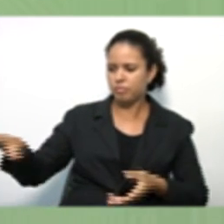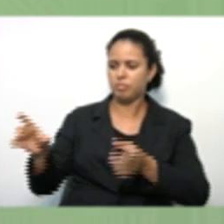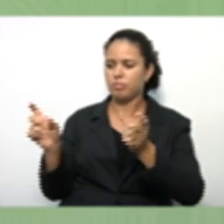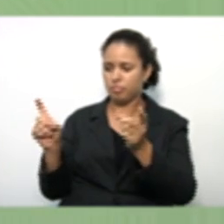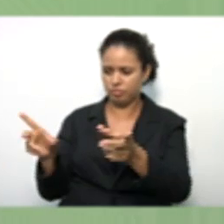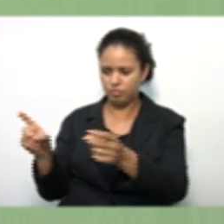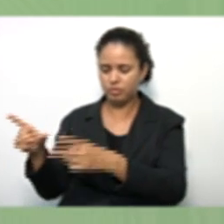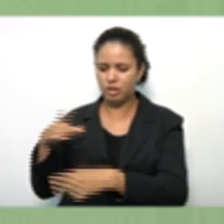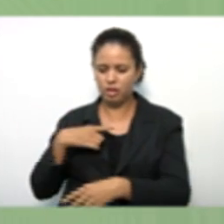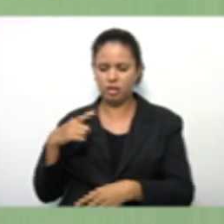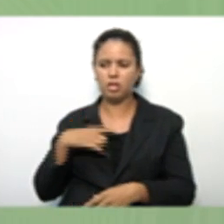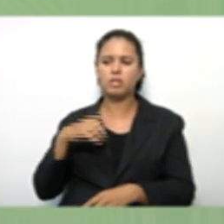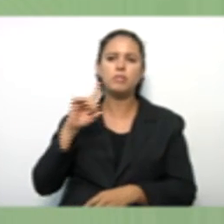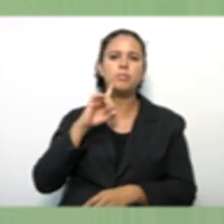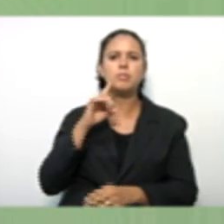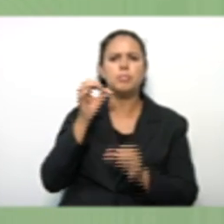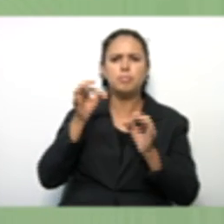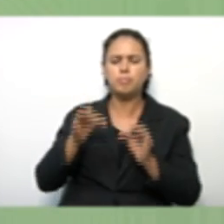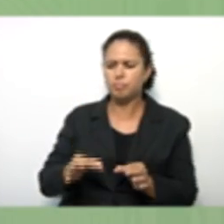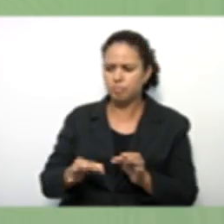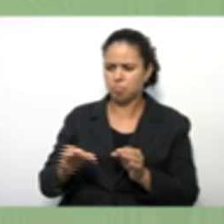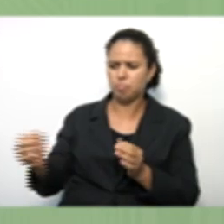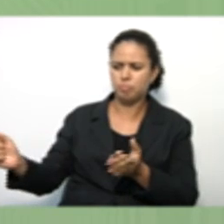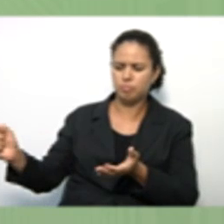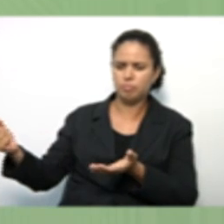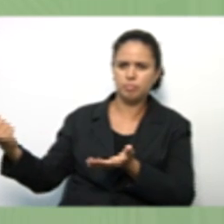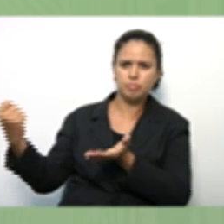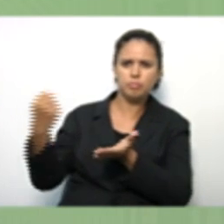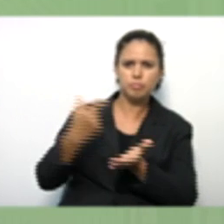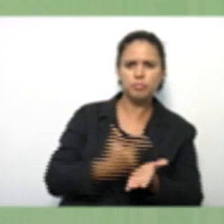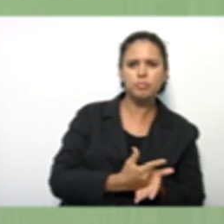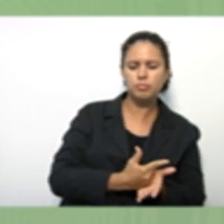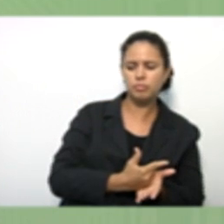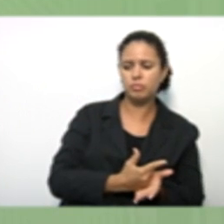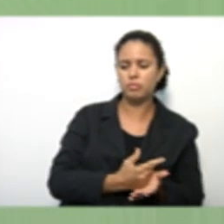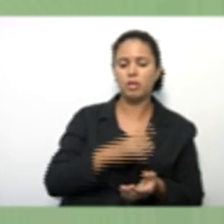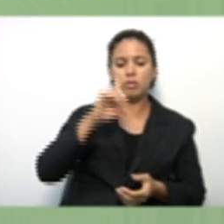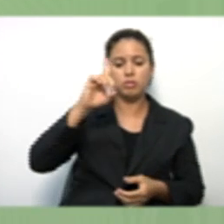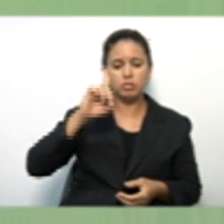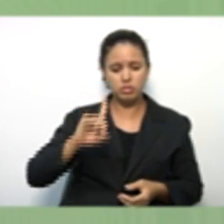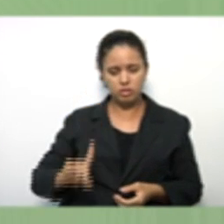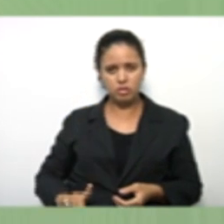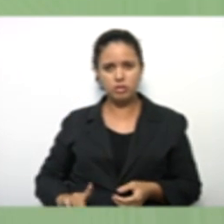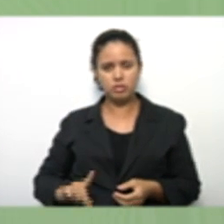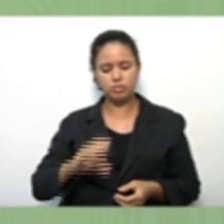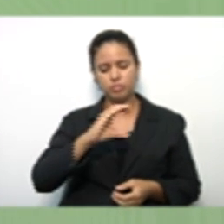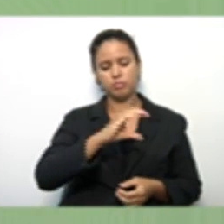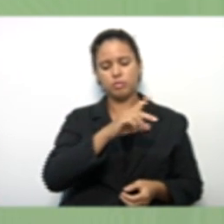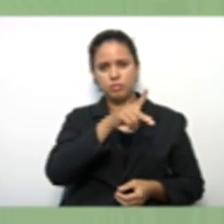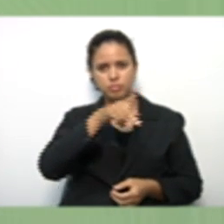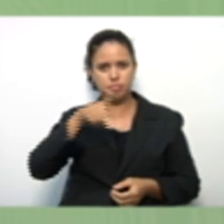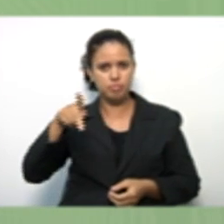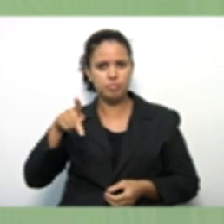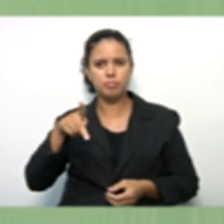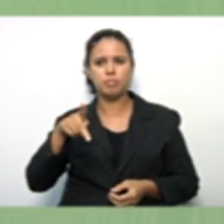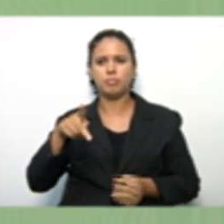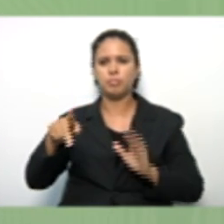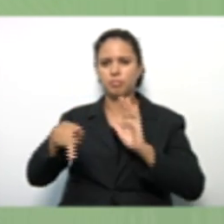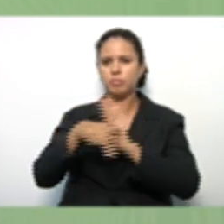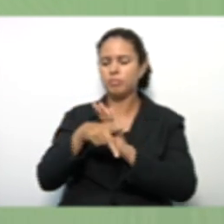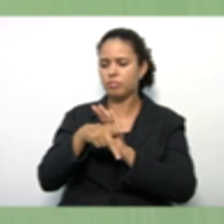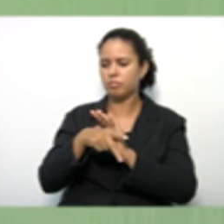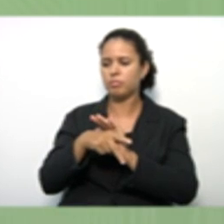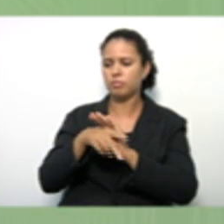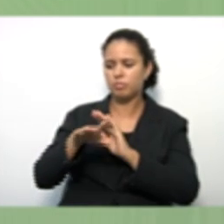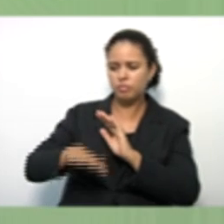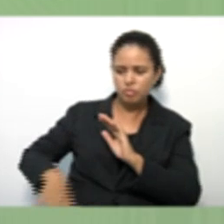pagar essas polpas de frutas para a cooperativa. Então, é um direito da cooperativa tem para receber daquela